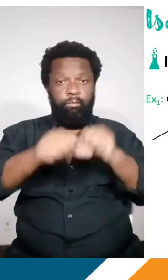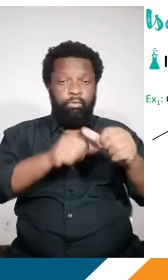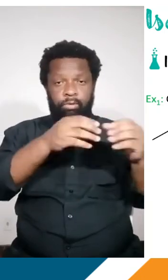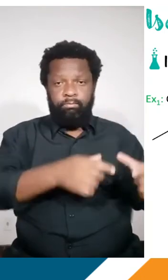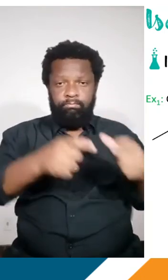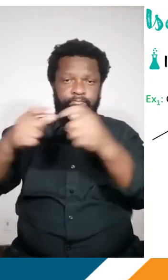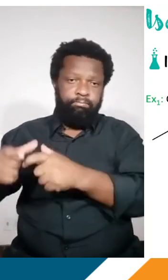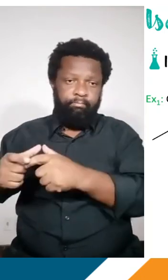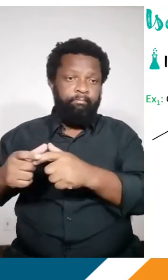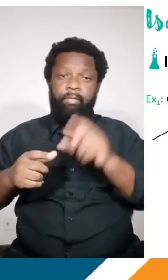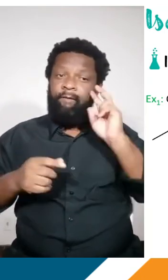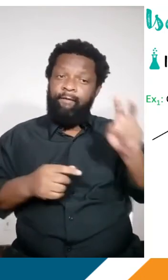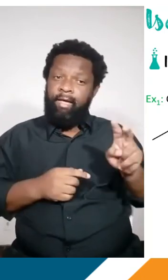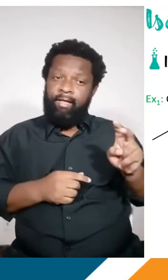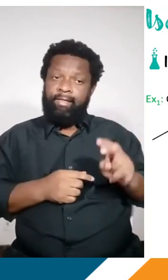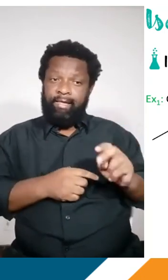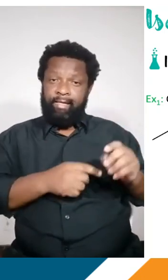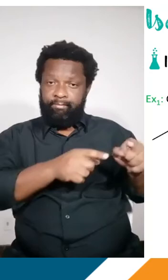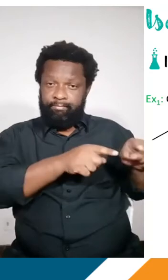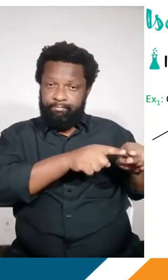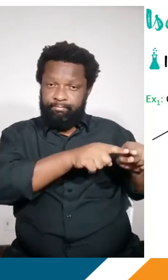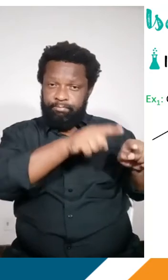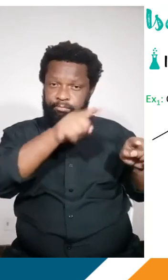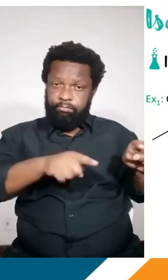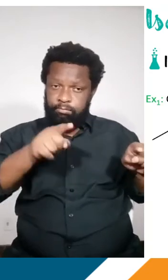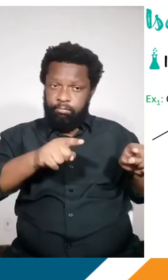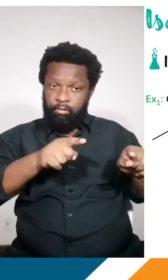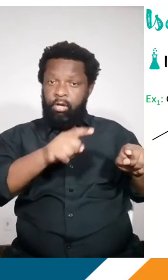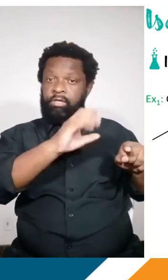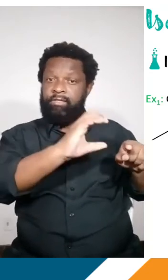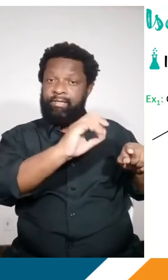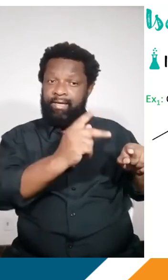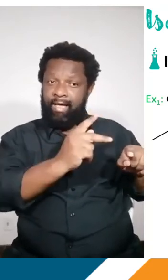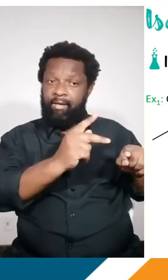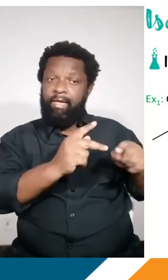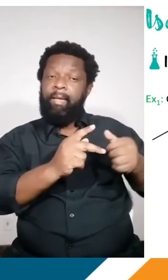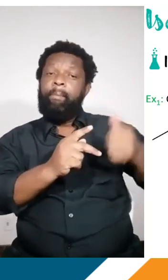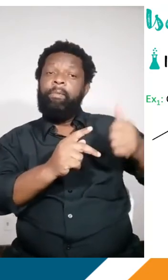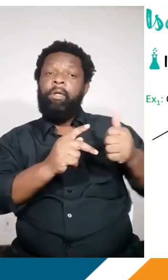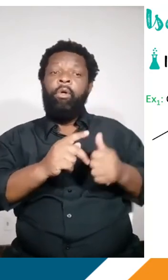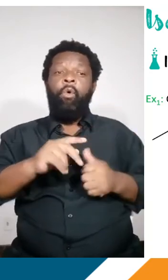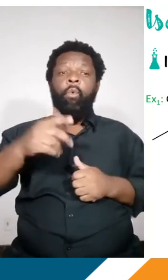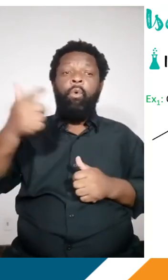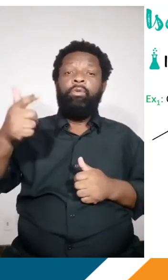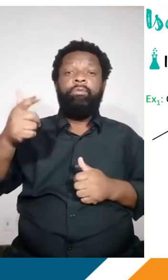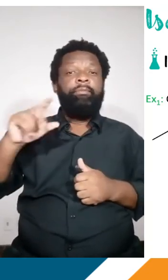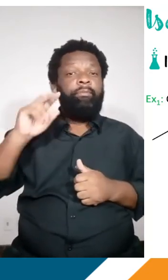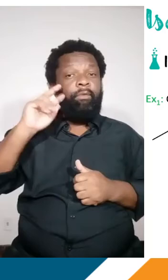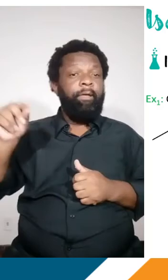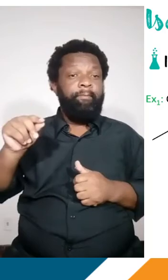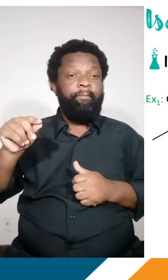hidroxila, mas aqui, repara que eu te digo que está no primeiro carbono, está na posição 1, enquanto aqui está na posição